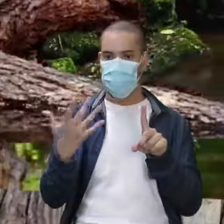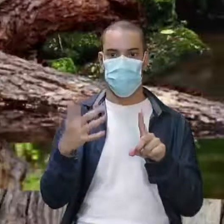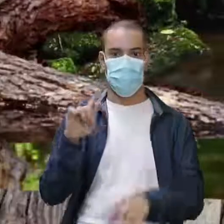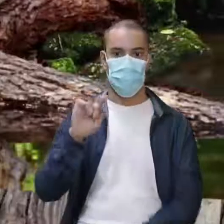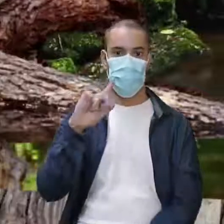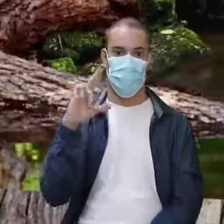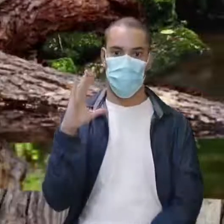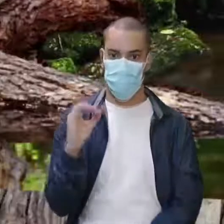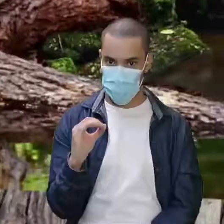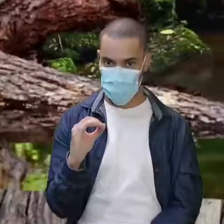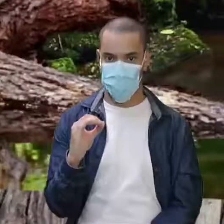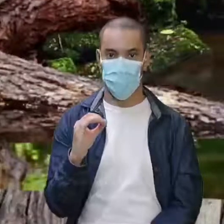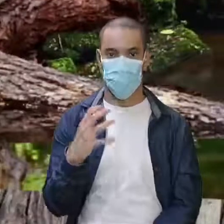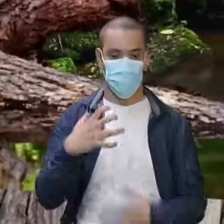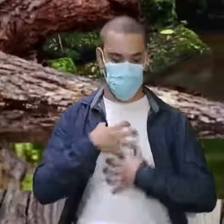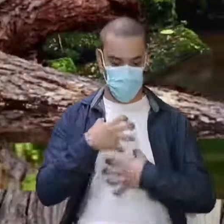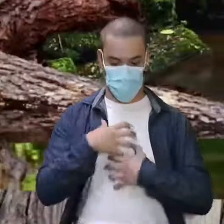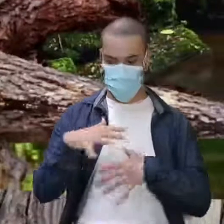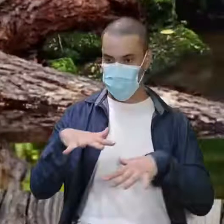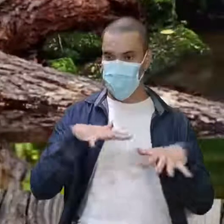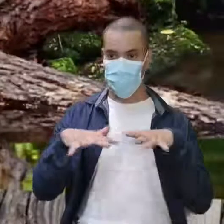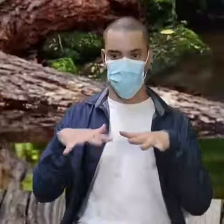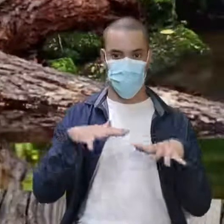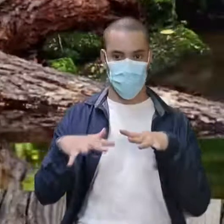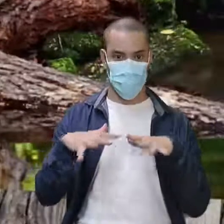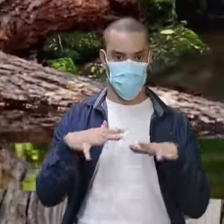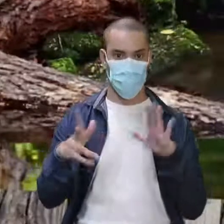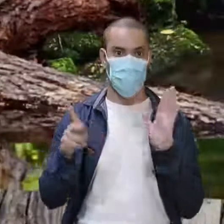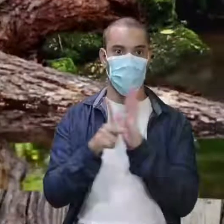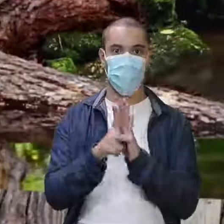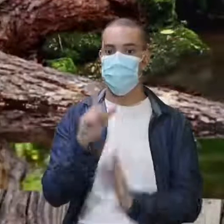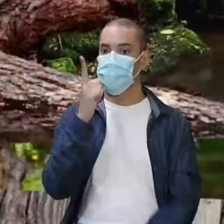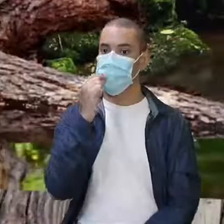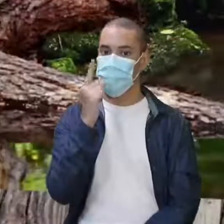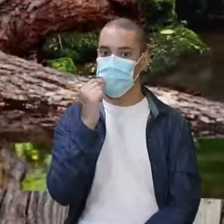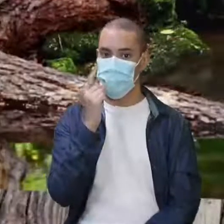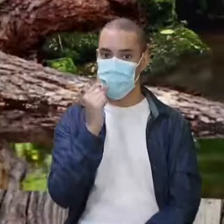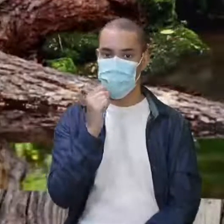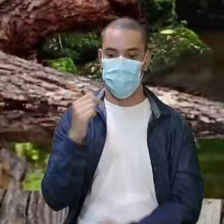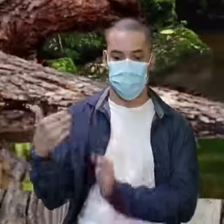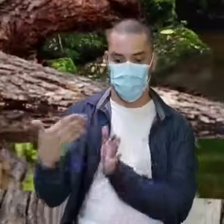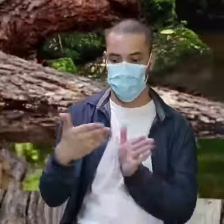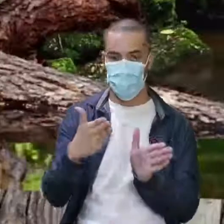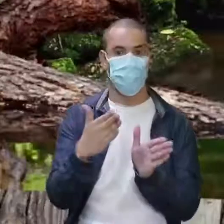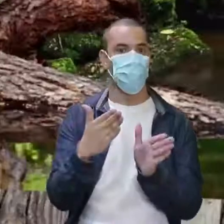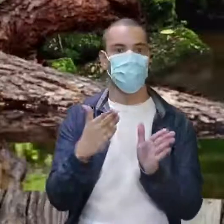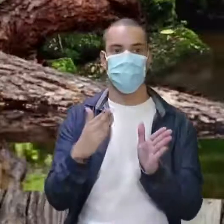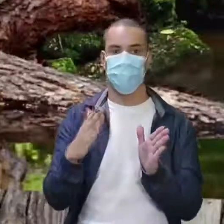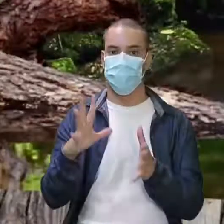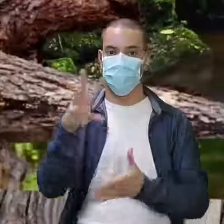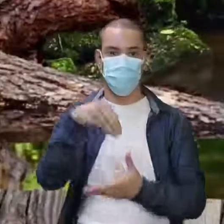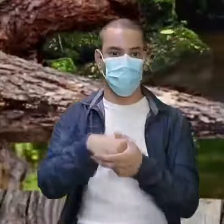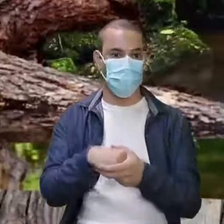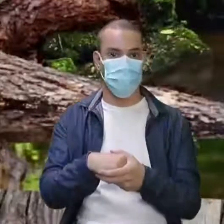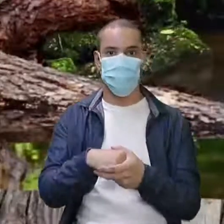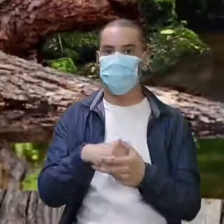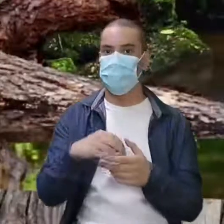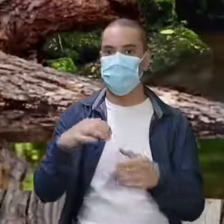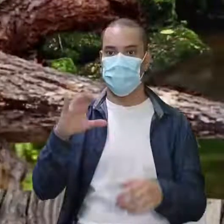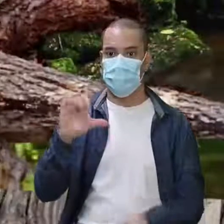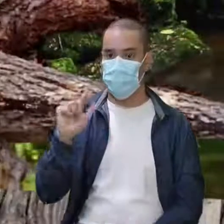A forma de movimento da água nos rios, nos córregos, no igarapé, uma poça de